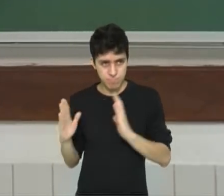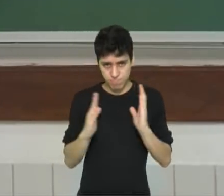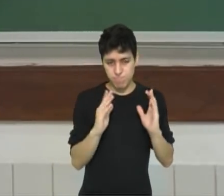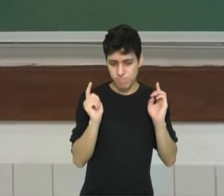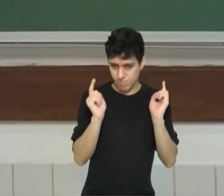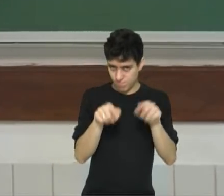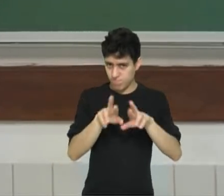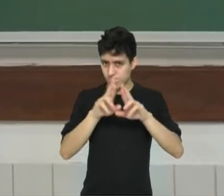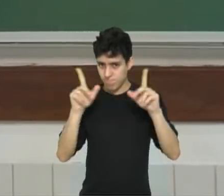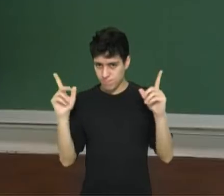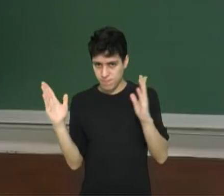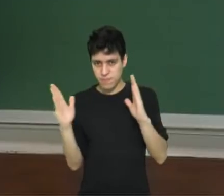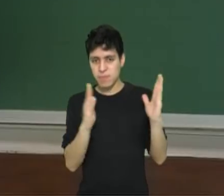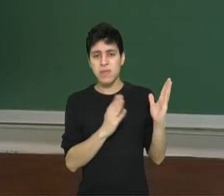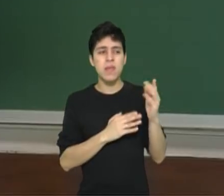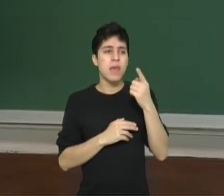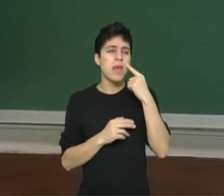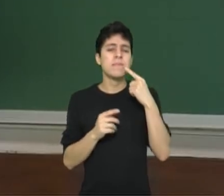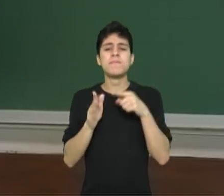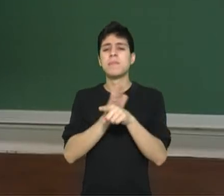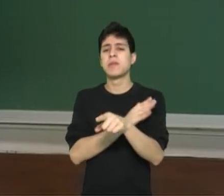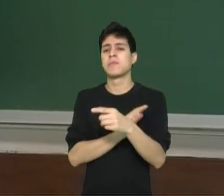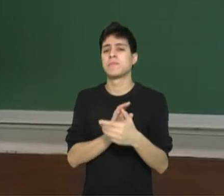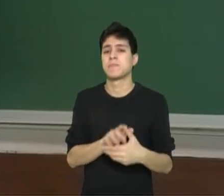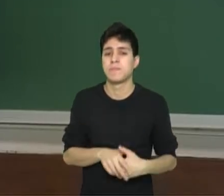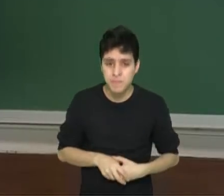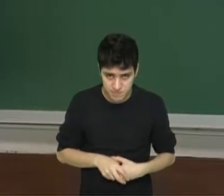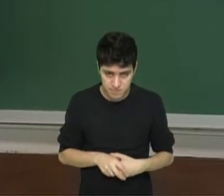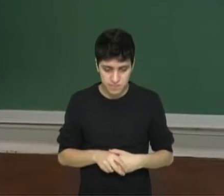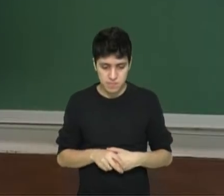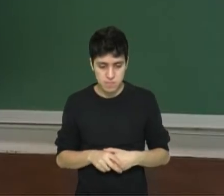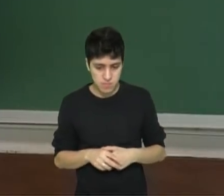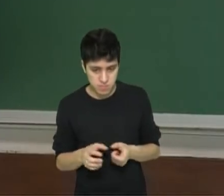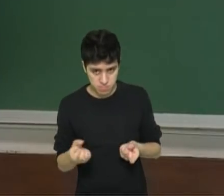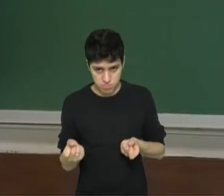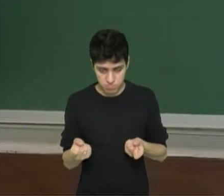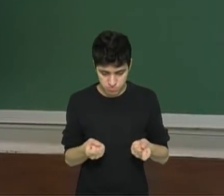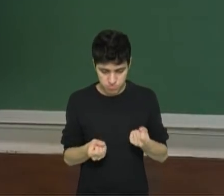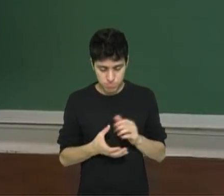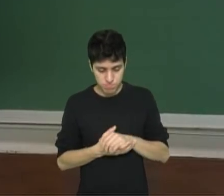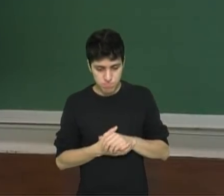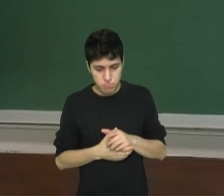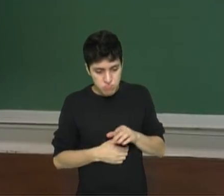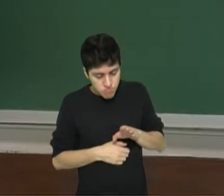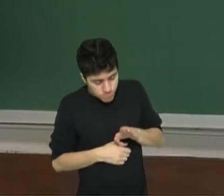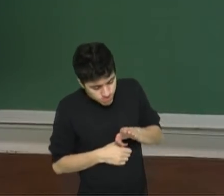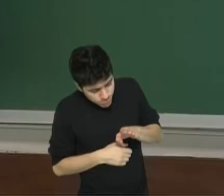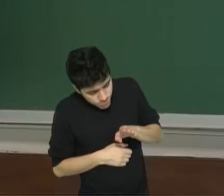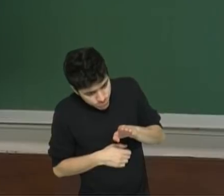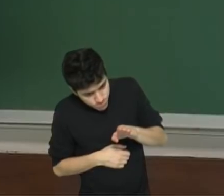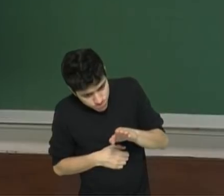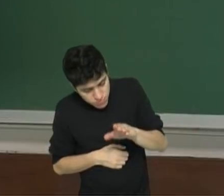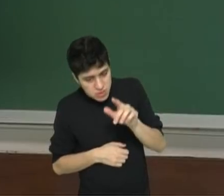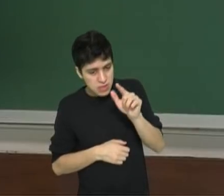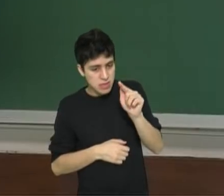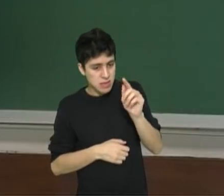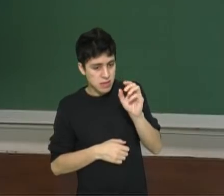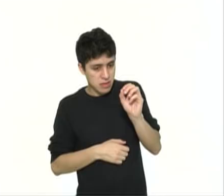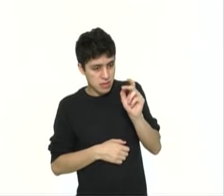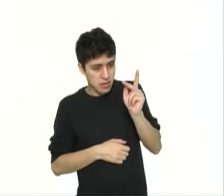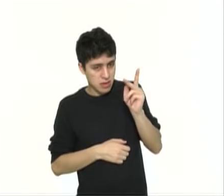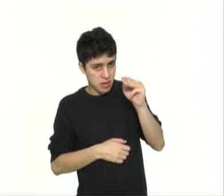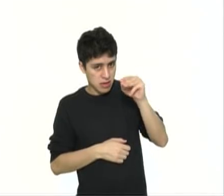Continuando, então, um quiz. Se um carro faz um percurso de 70 km em 2